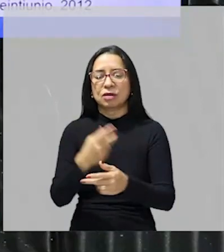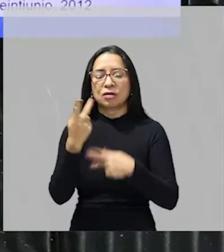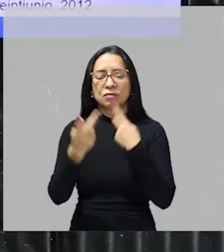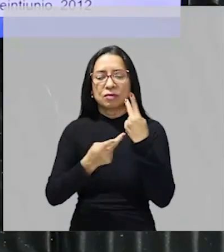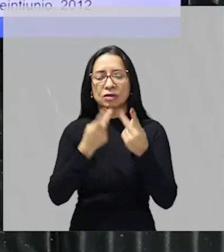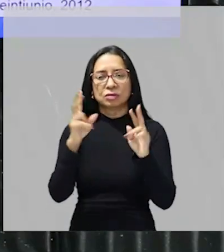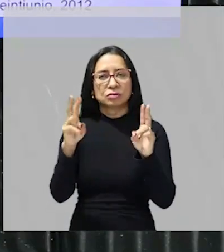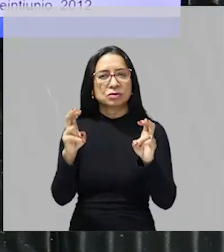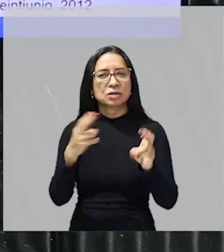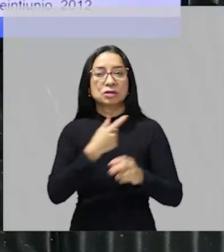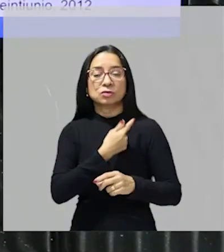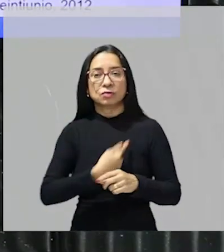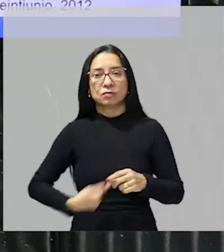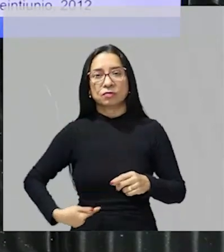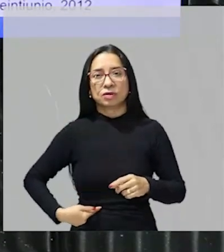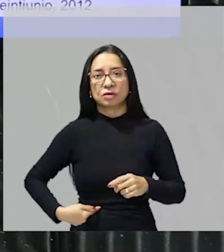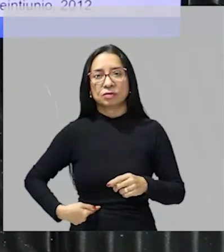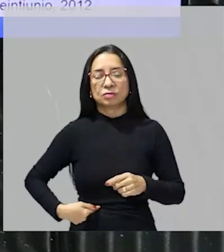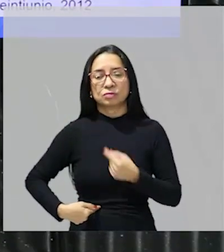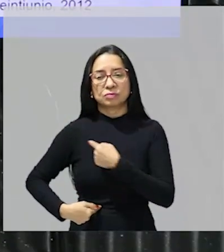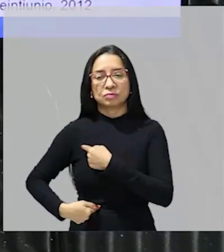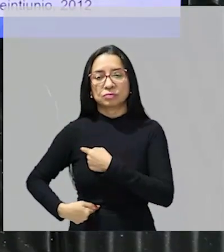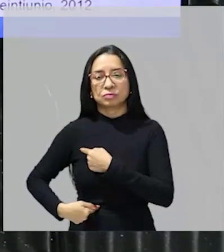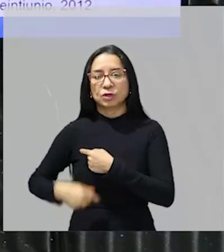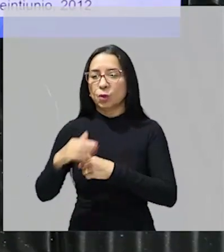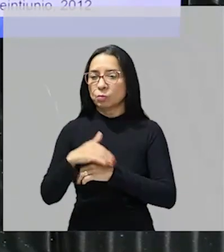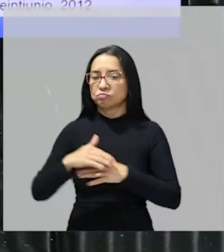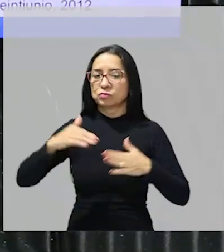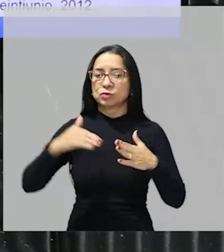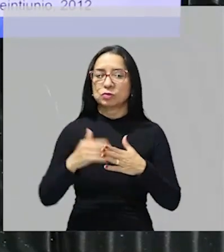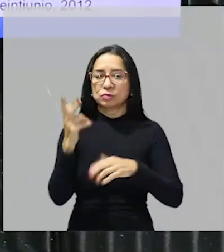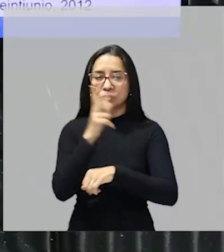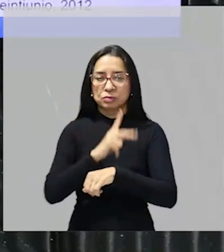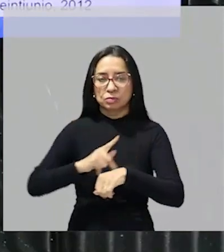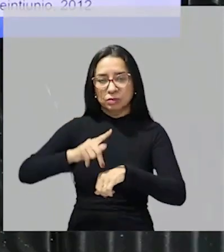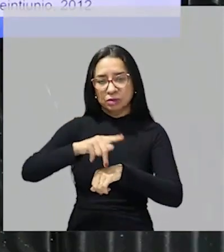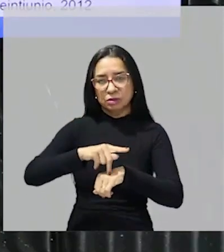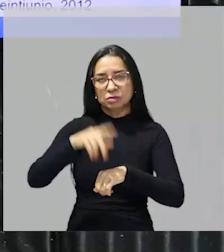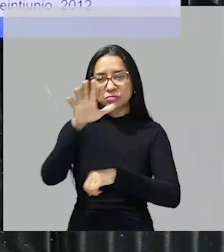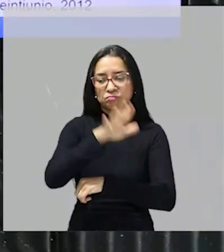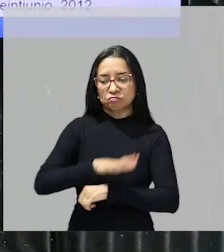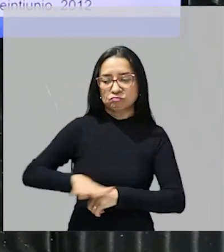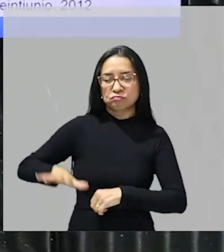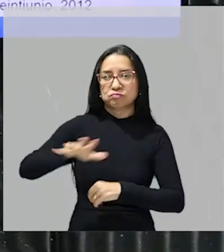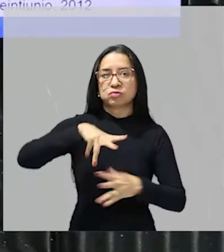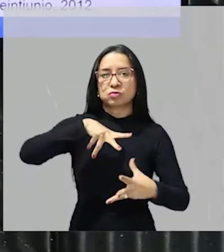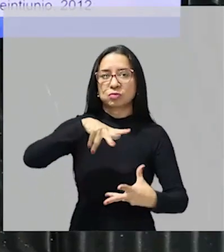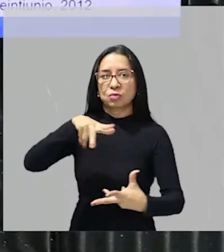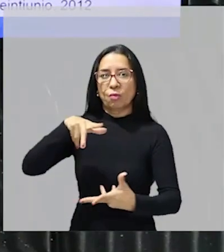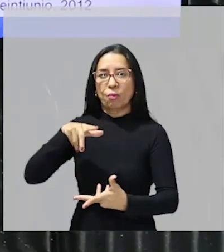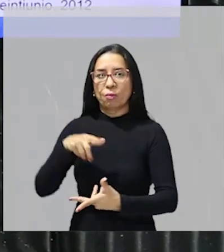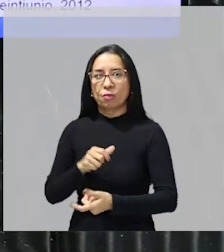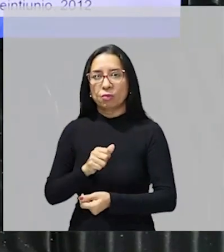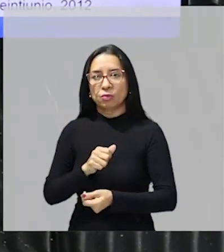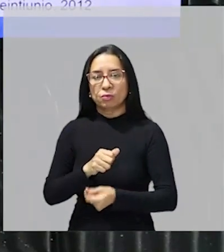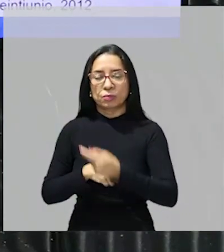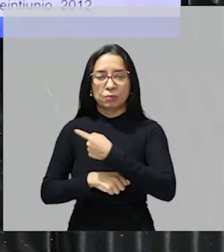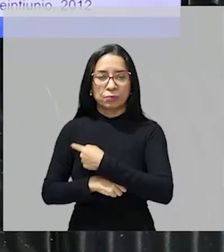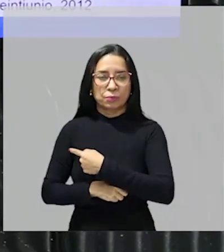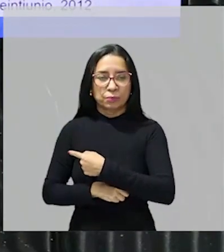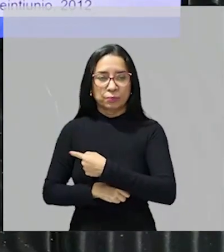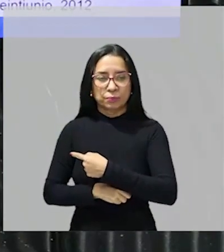atravessaram fronteiras, né? Através de todos os países do mapa, né? Então, e ressonaram pelo